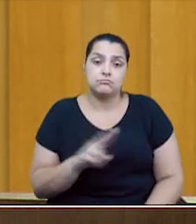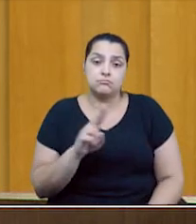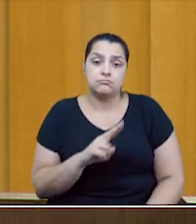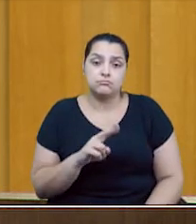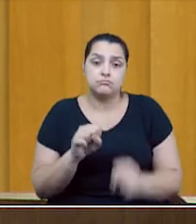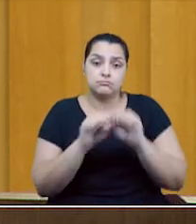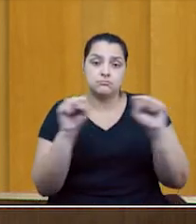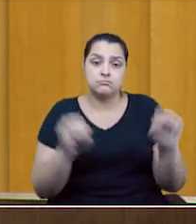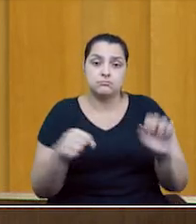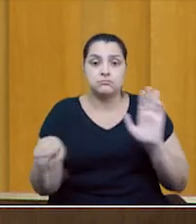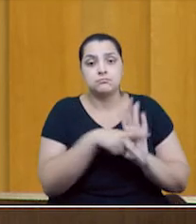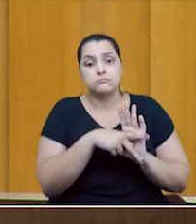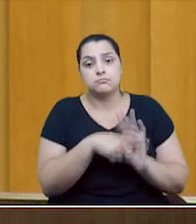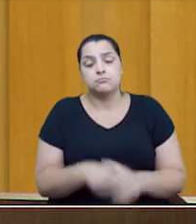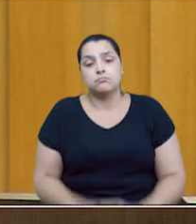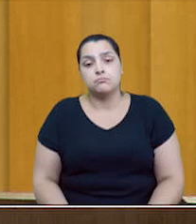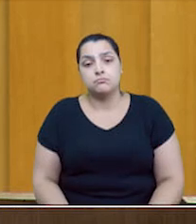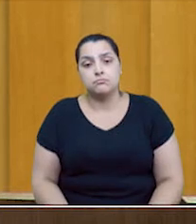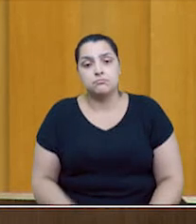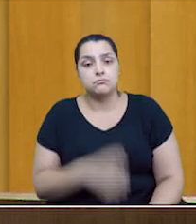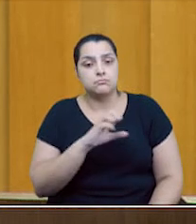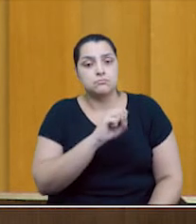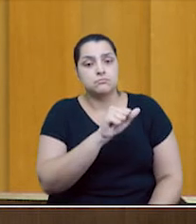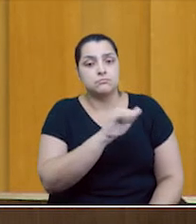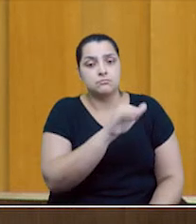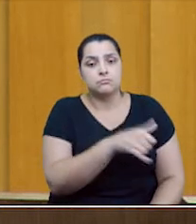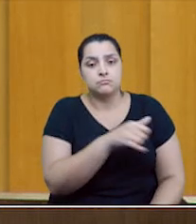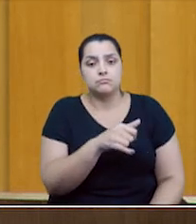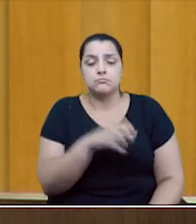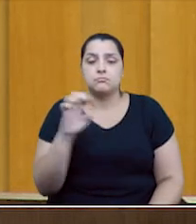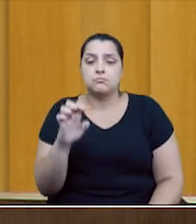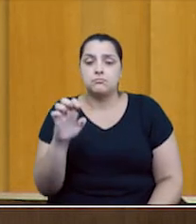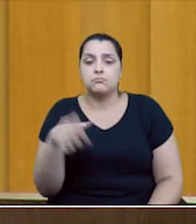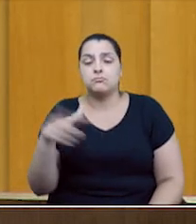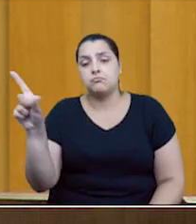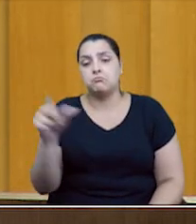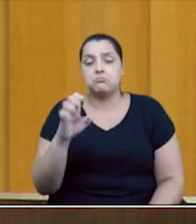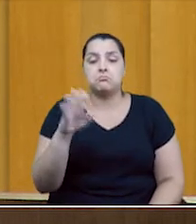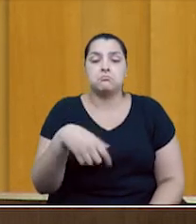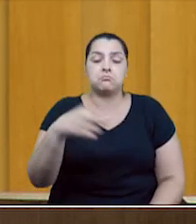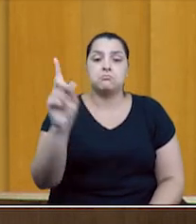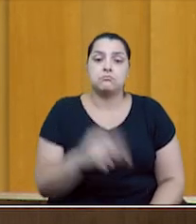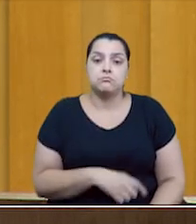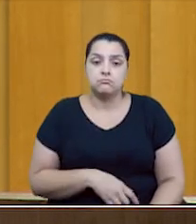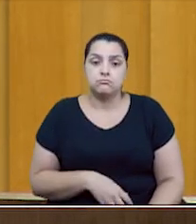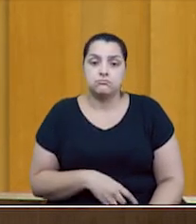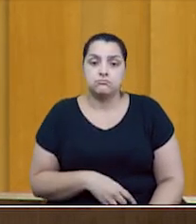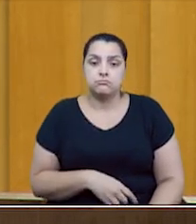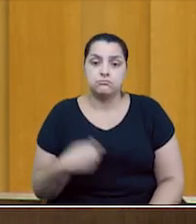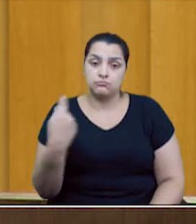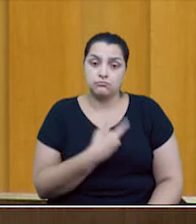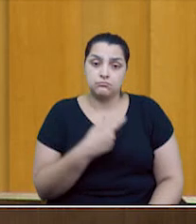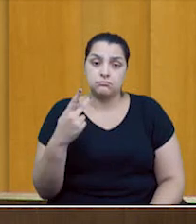próprio. É ESAGE, é ESIGE, é E alguma coisa, mas não o nosso PJE. Então,